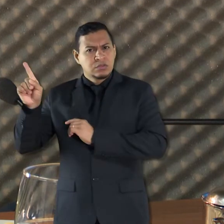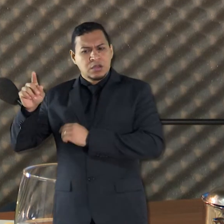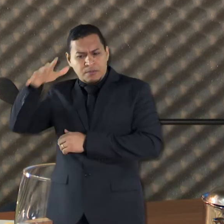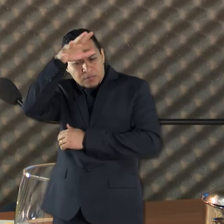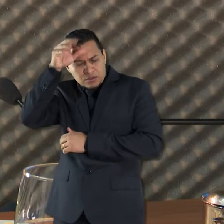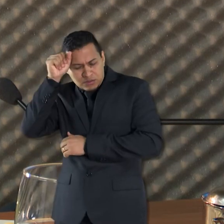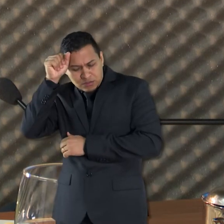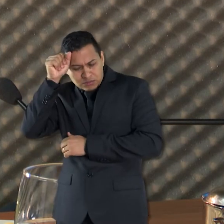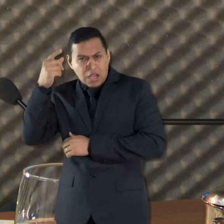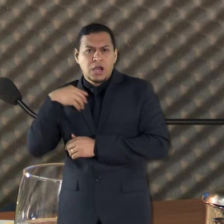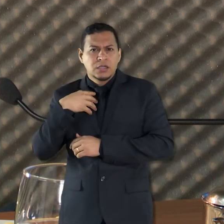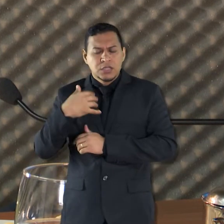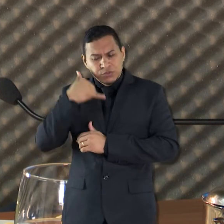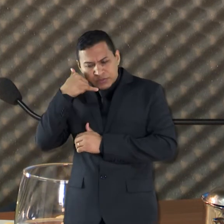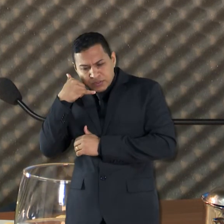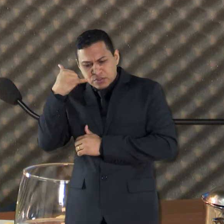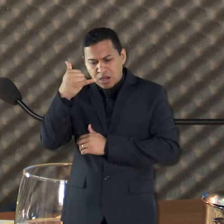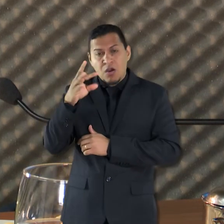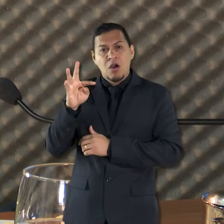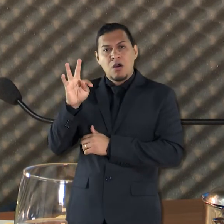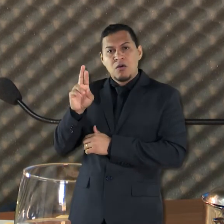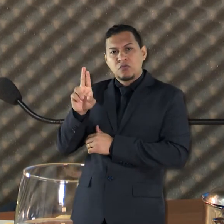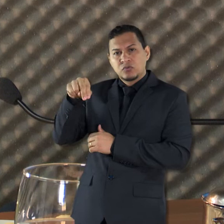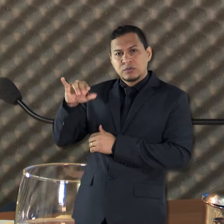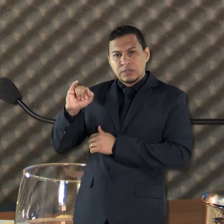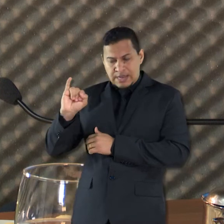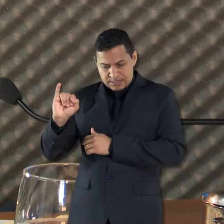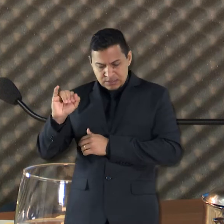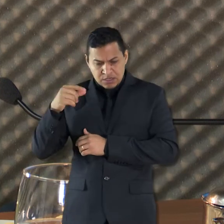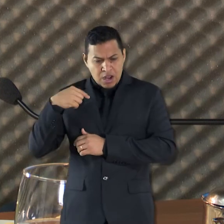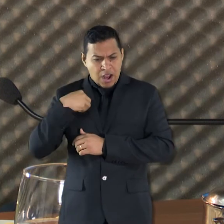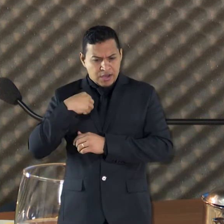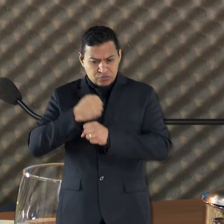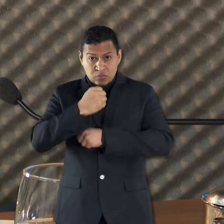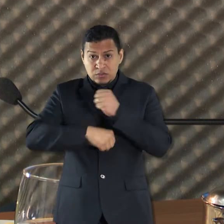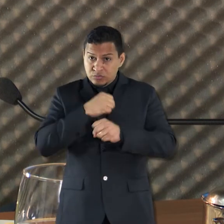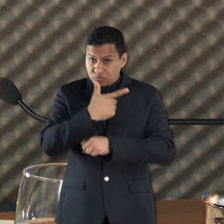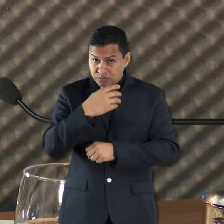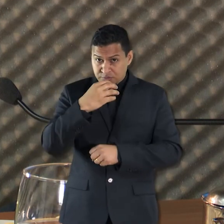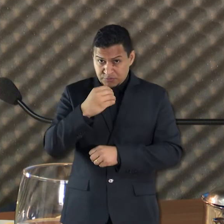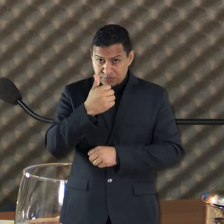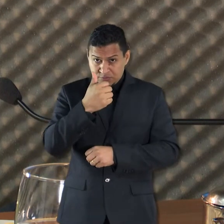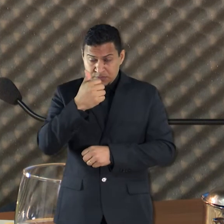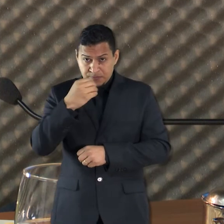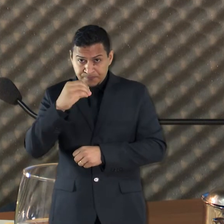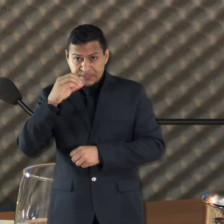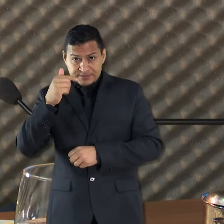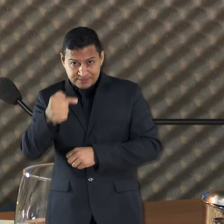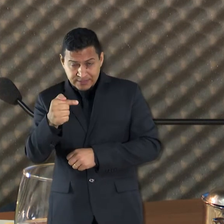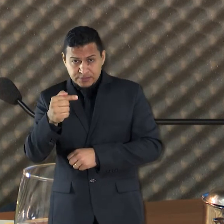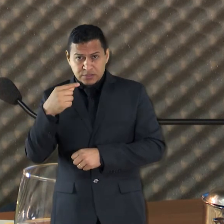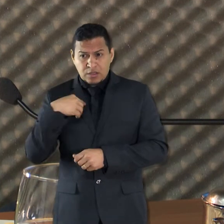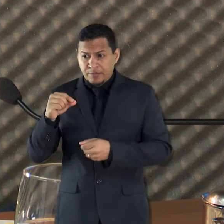tirar. Entendi. Aí entramos em contato com a FUNAI, eles falaram, alguns temas a gente quer tirar. Aí em 2007 nós fomos lá, tivemos que montar